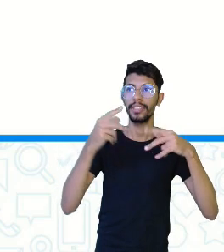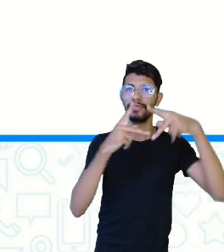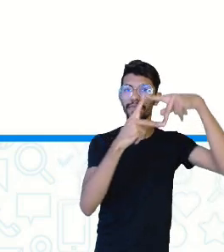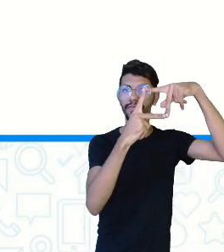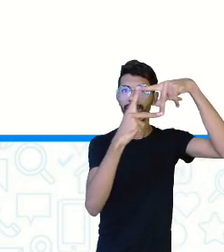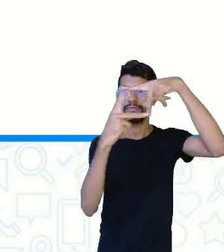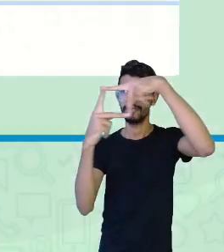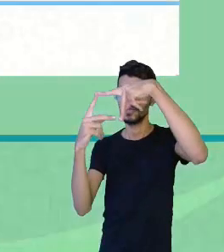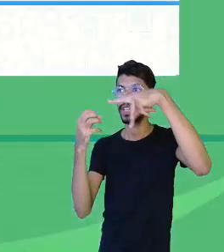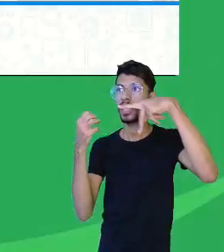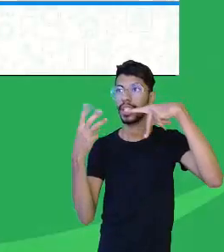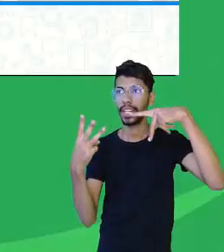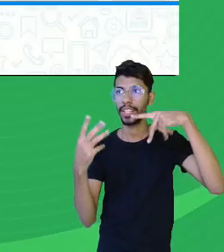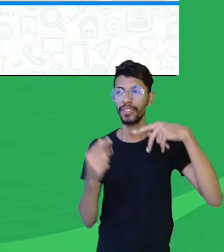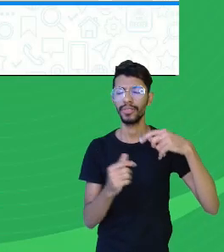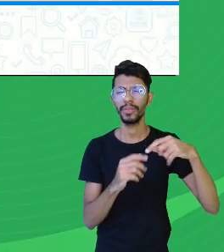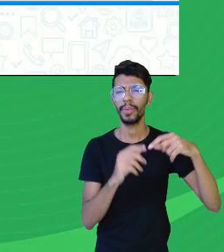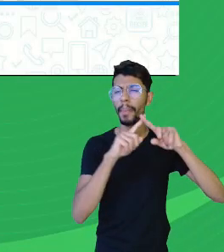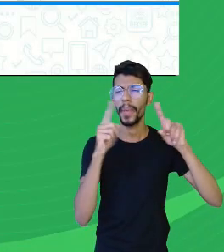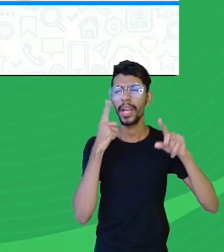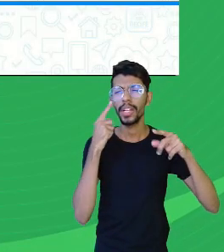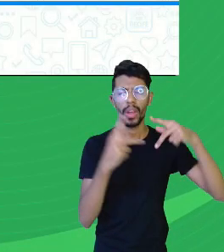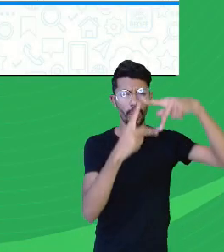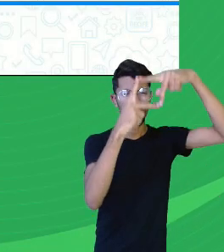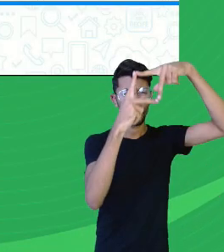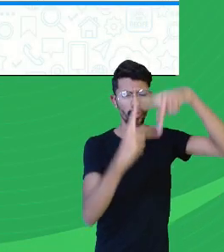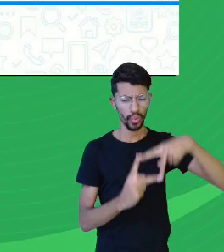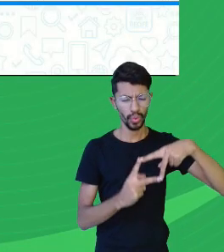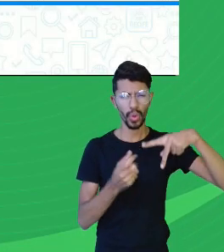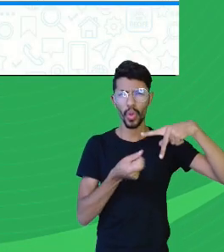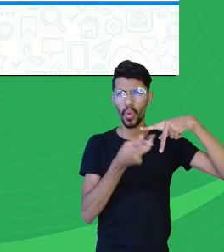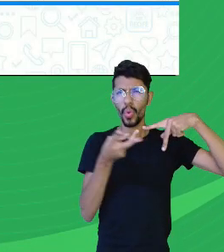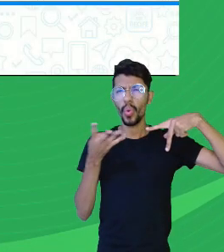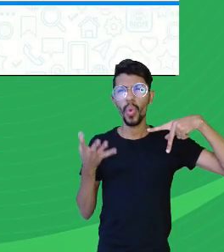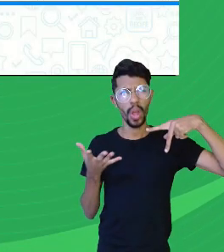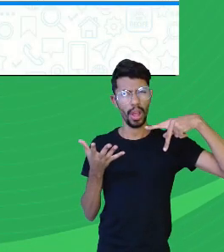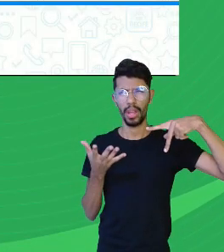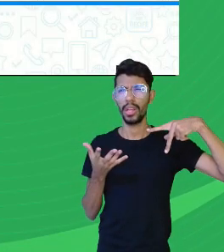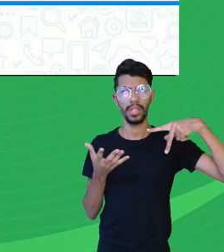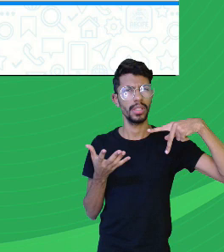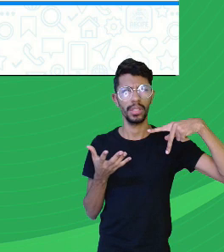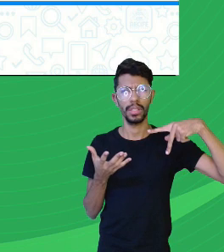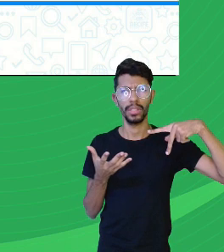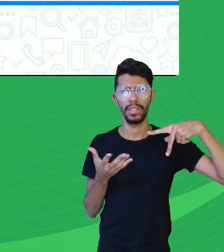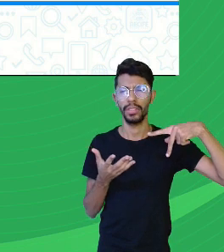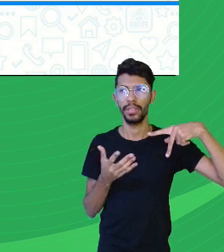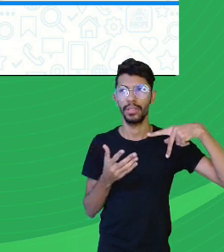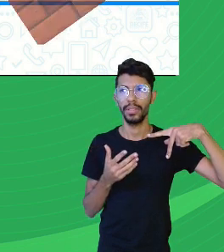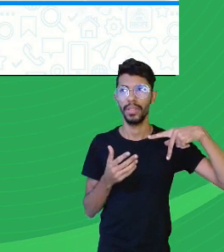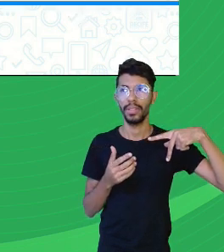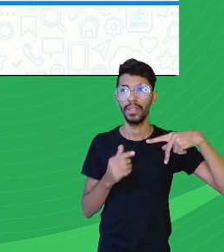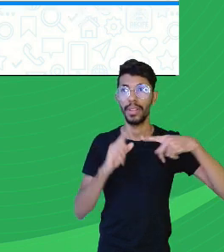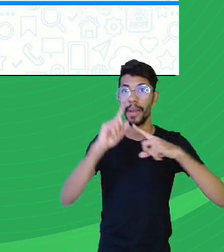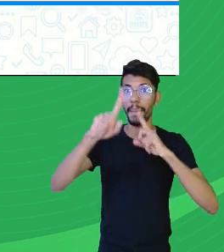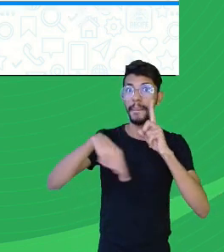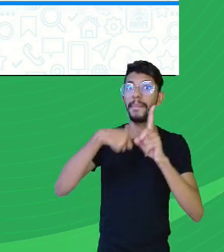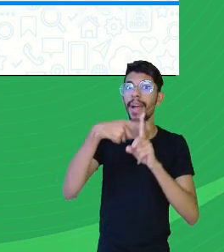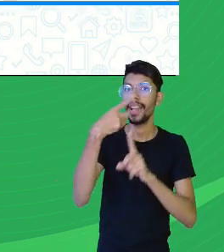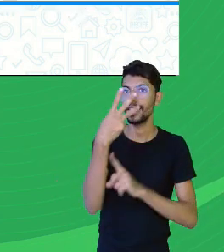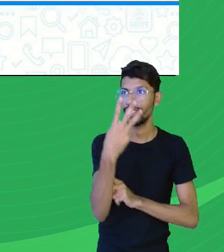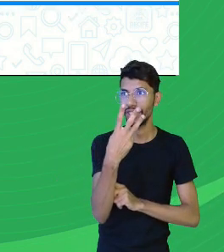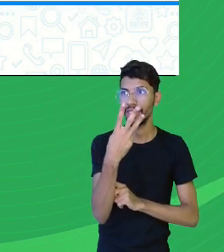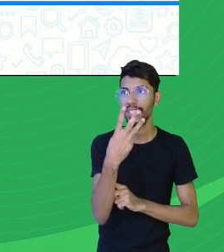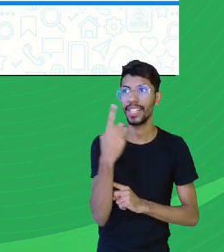X mostrando, e na coluna, quantas cerâmicas ele colocou na coluna? Mais 3,